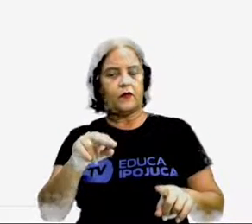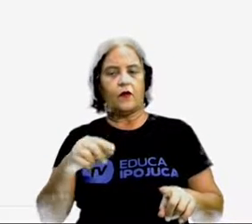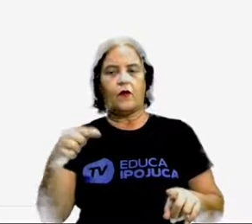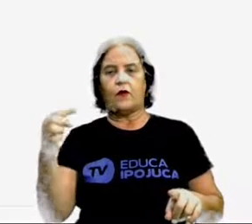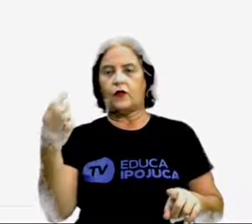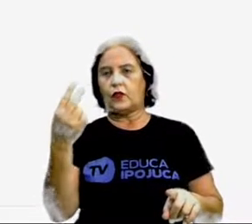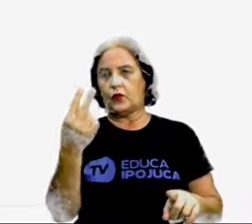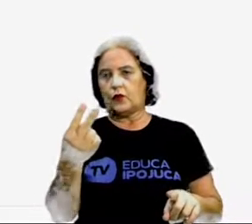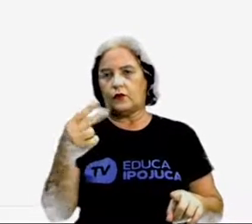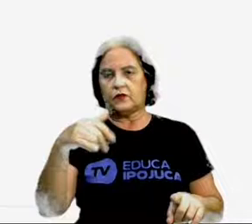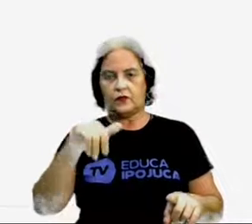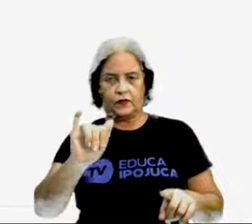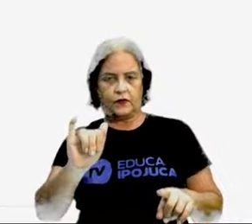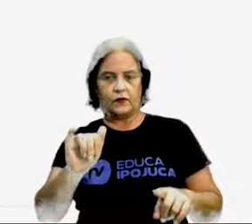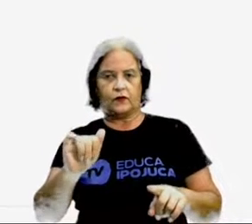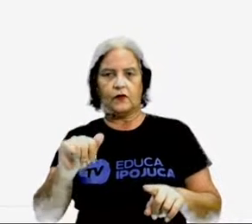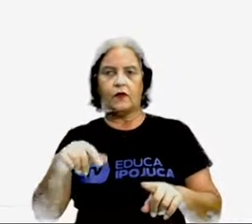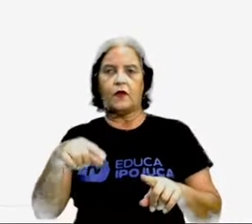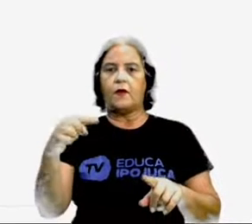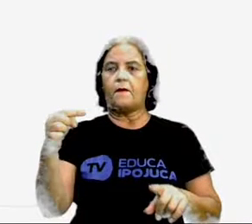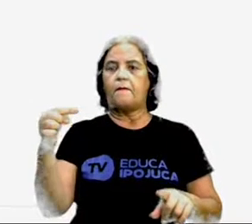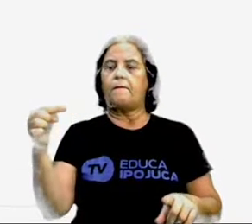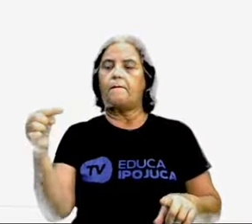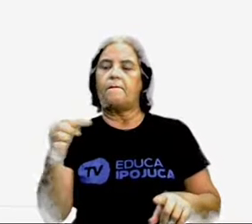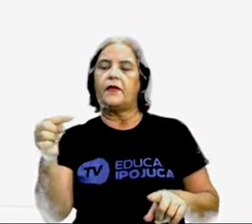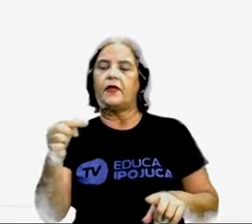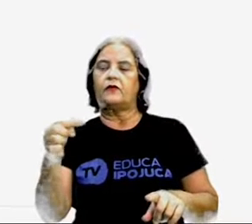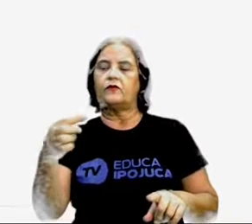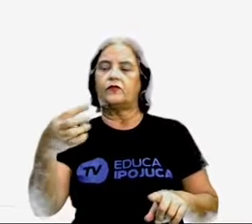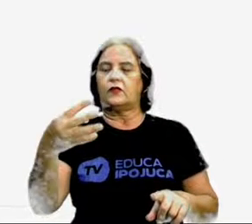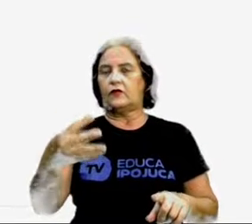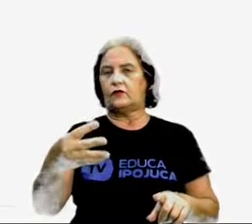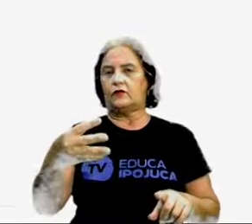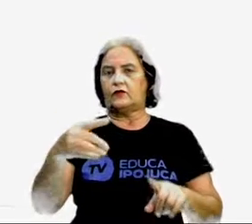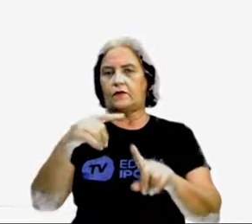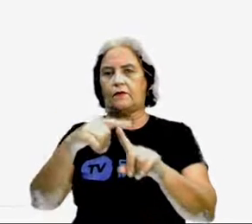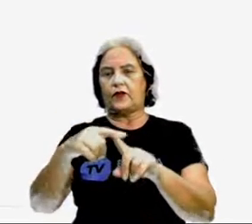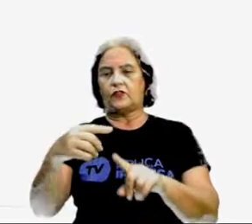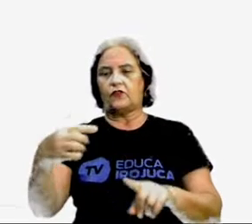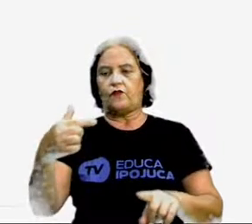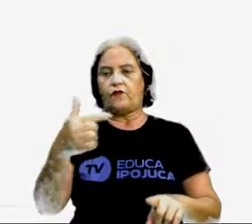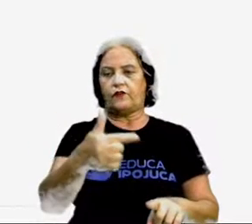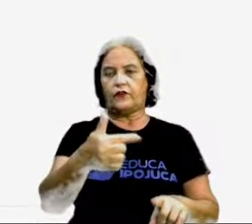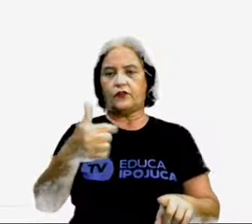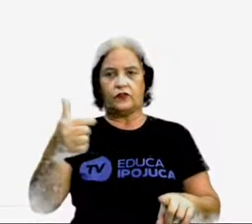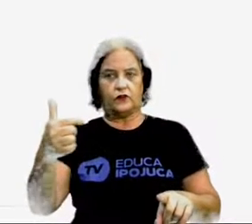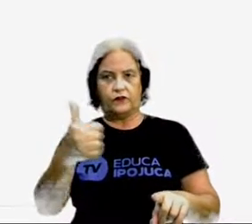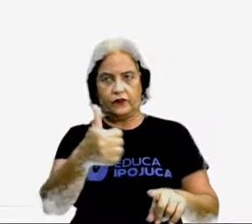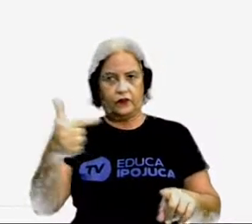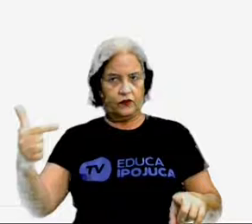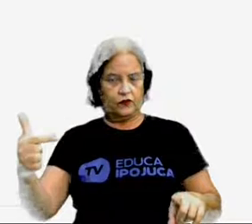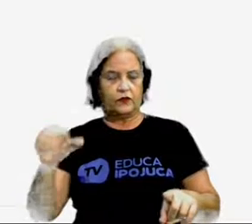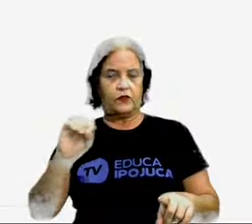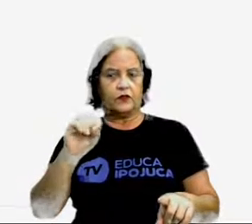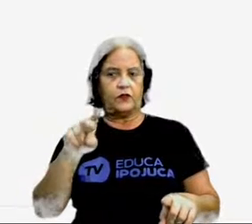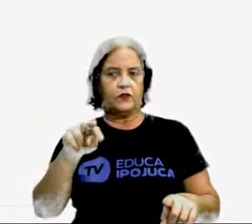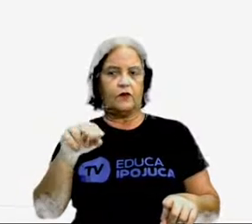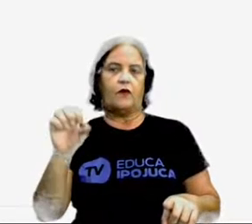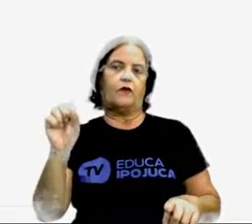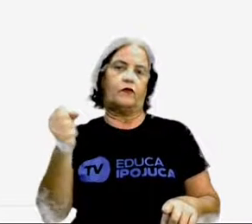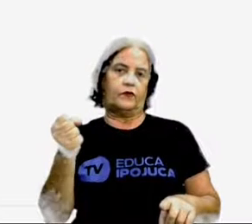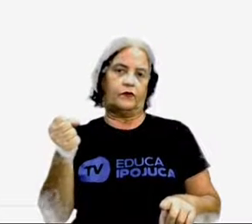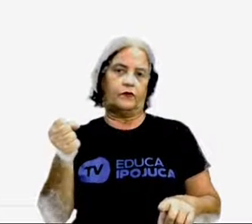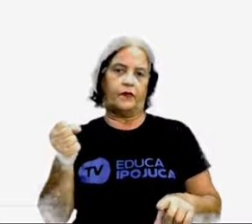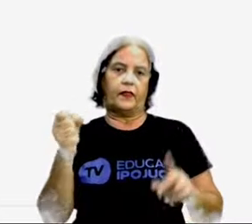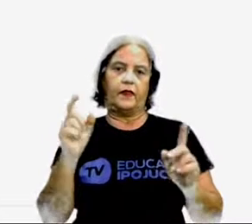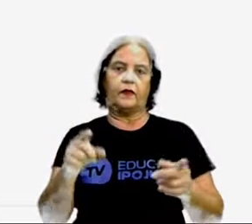E menos 14 mais 22 é igual a 8. Agora sim, eu posso isolar o y. Y é